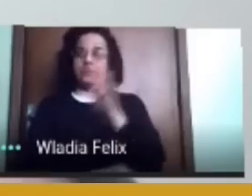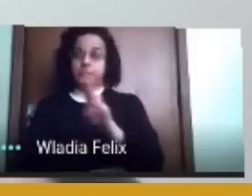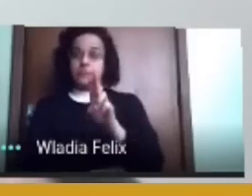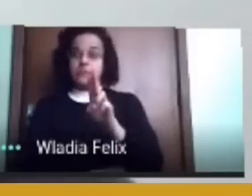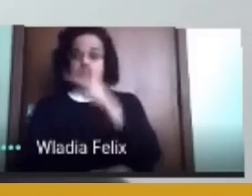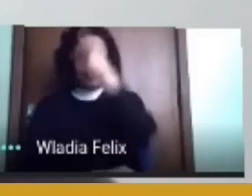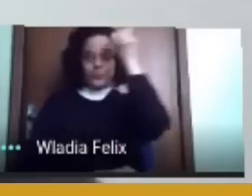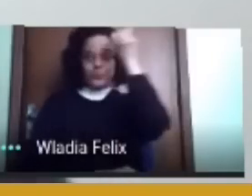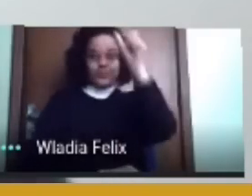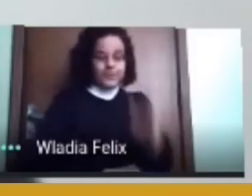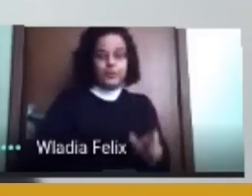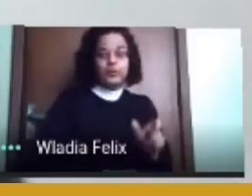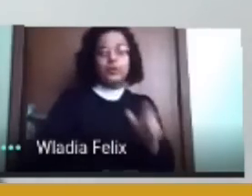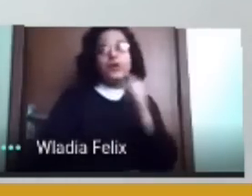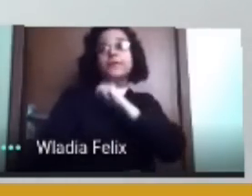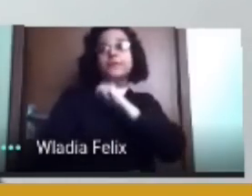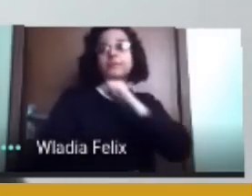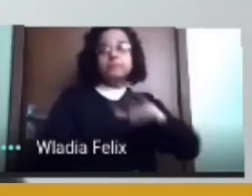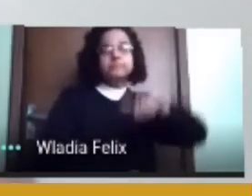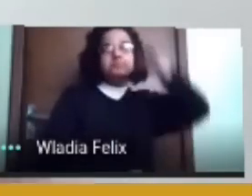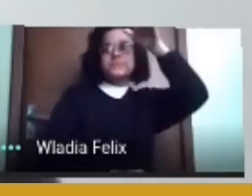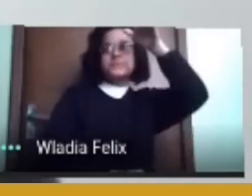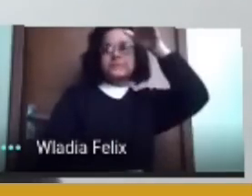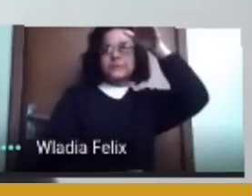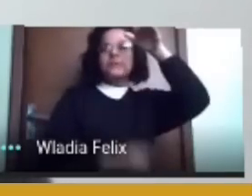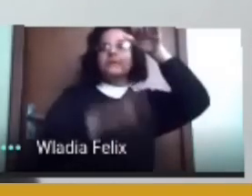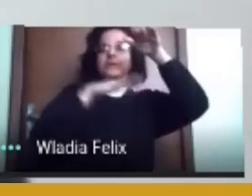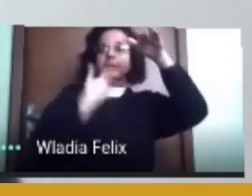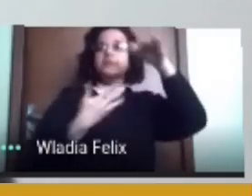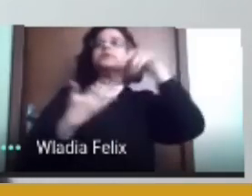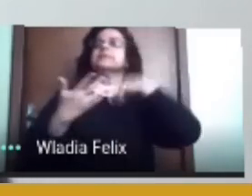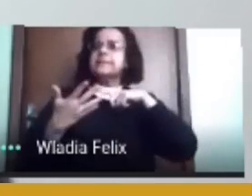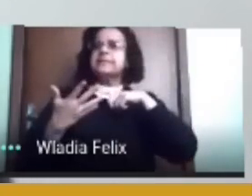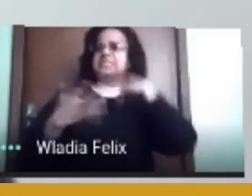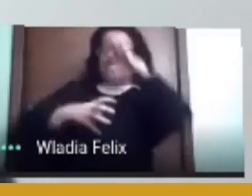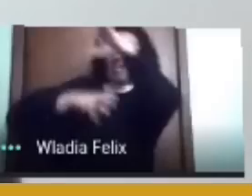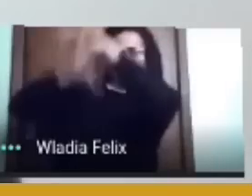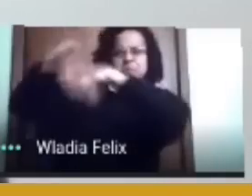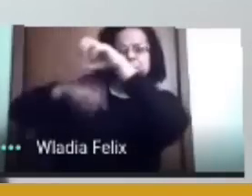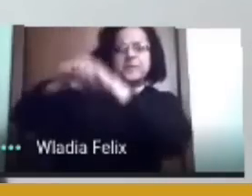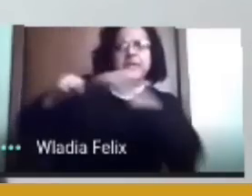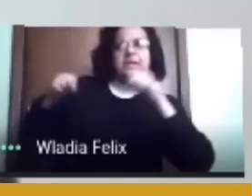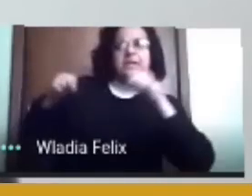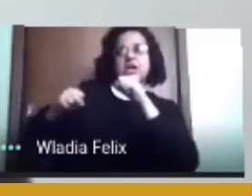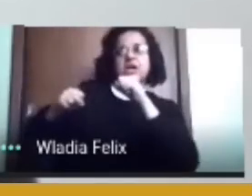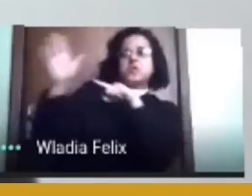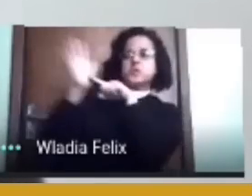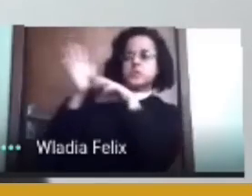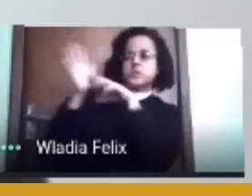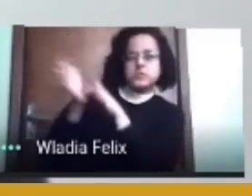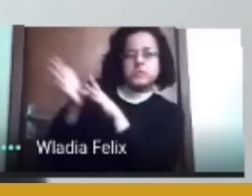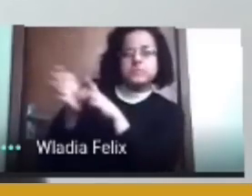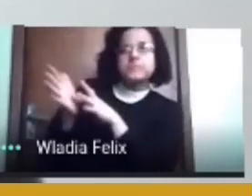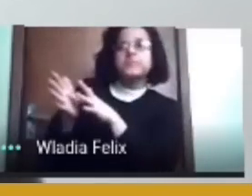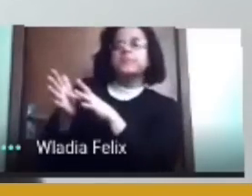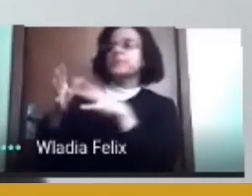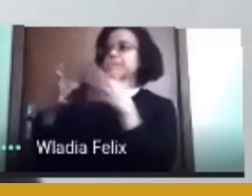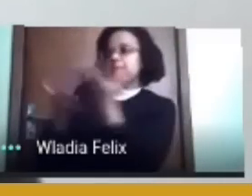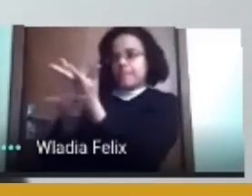a utilização de força física, ameaça, sedução. Então, tudo isso envolve o estupro. Agora, qual que